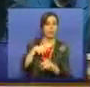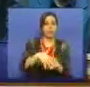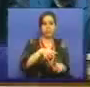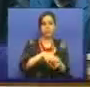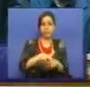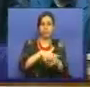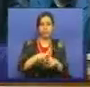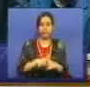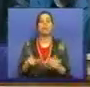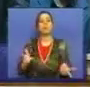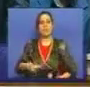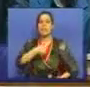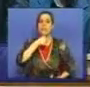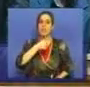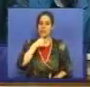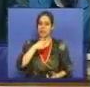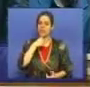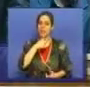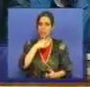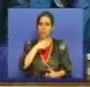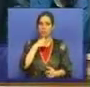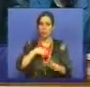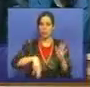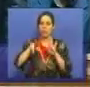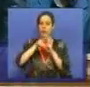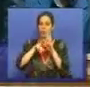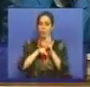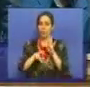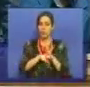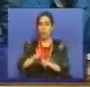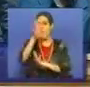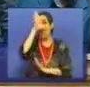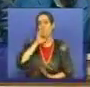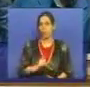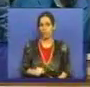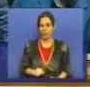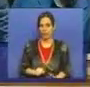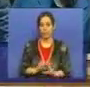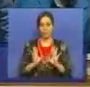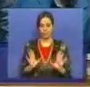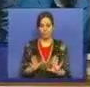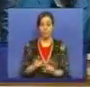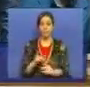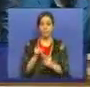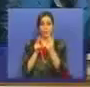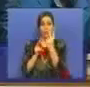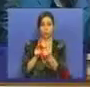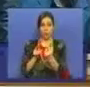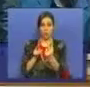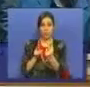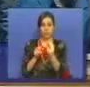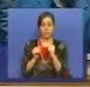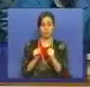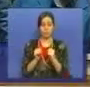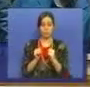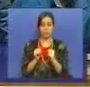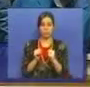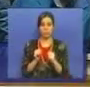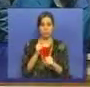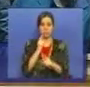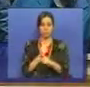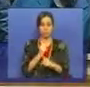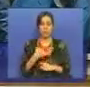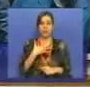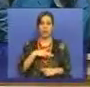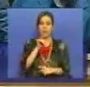são também determinados por regulação do Governo. E em 2 desses casos, em relação aos